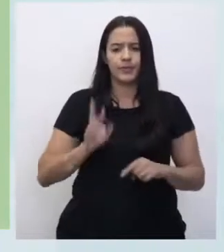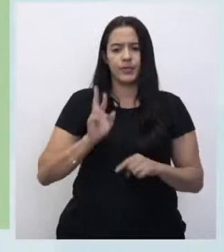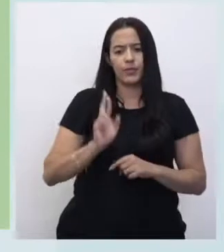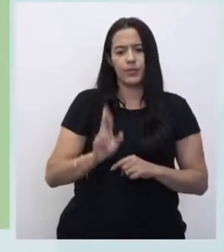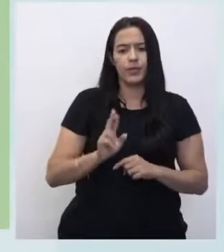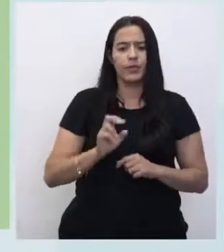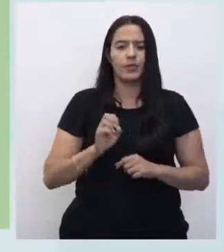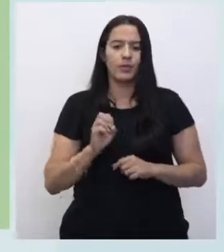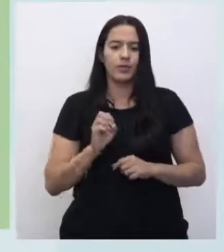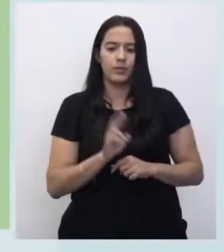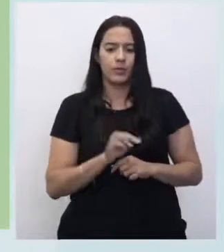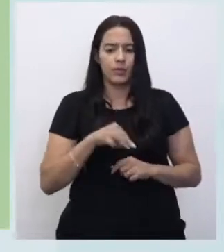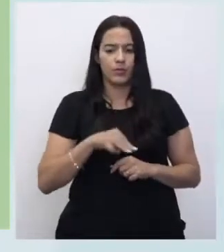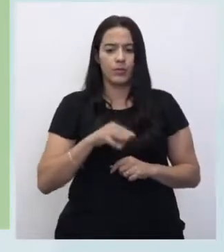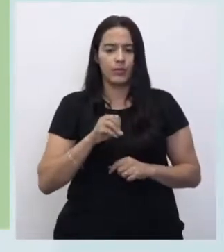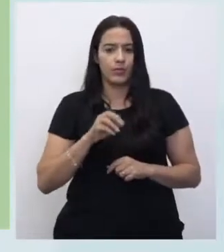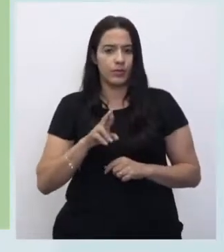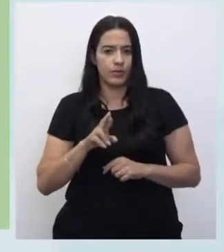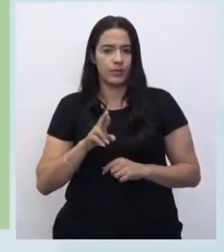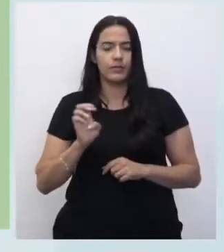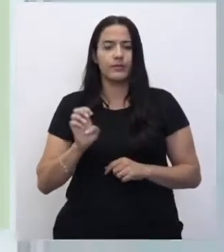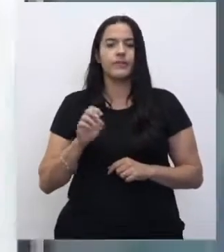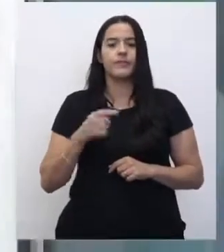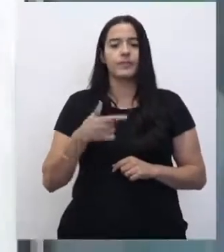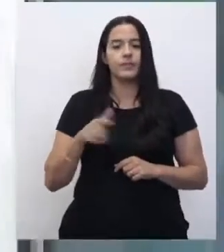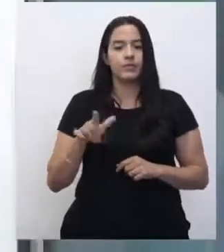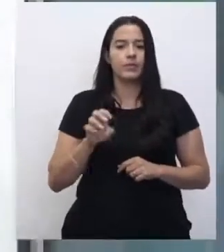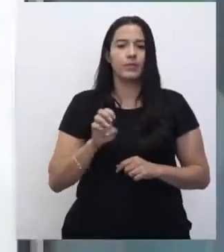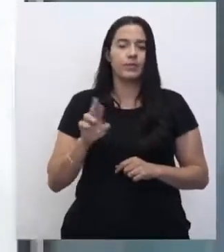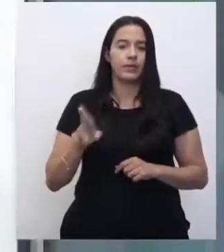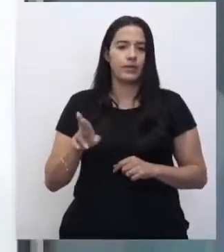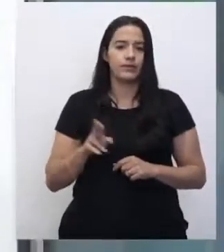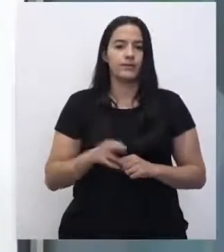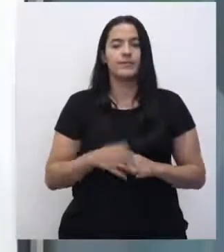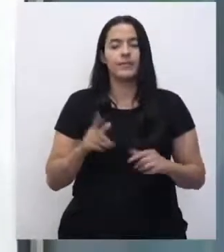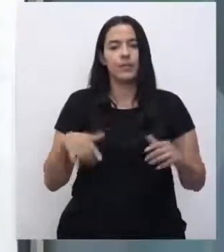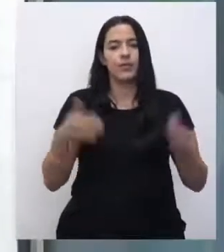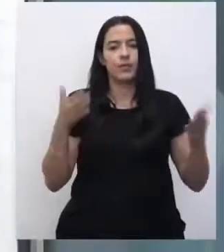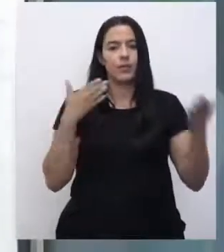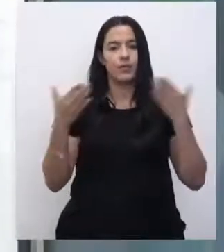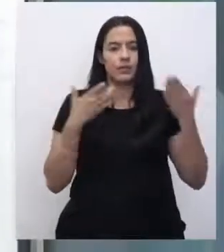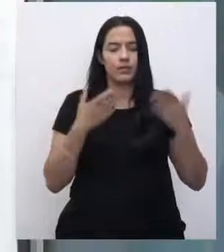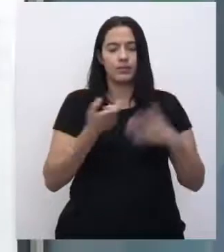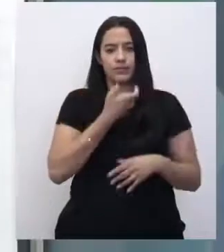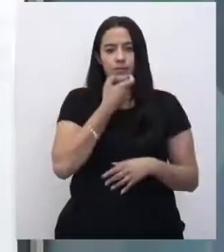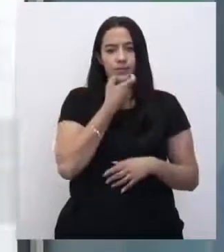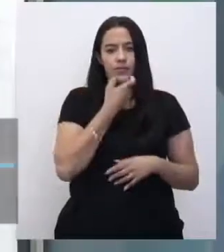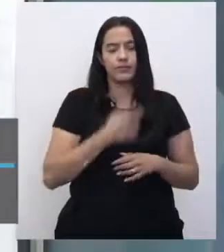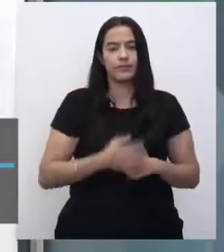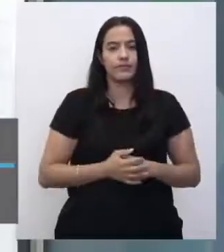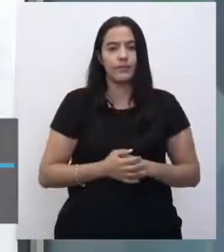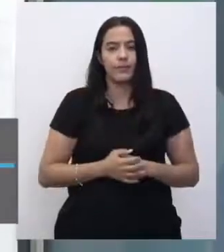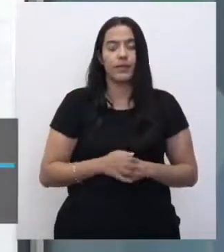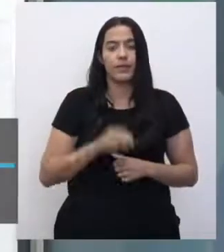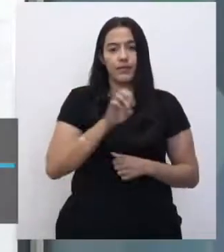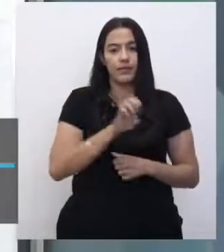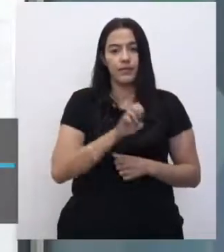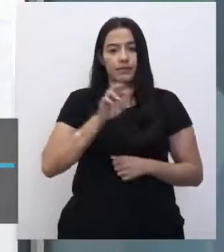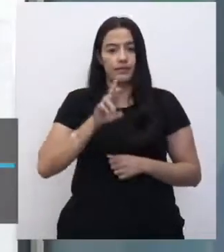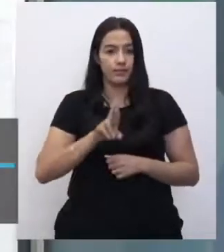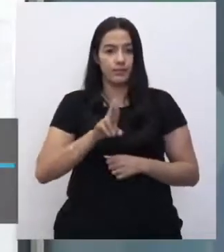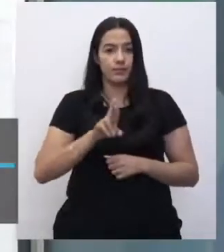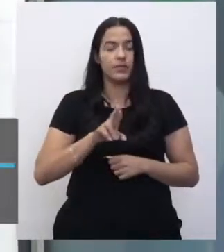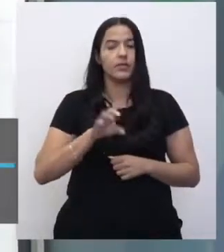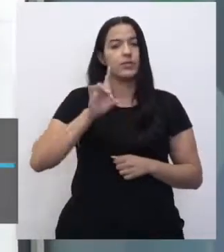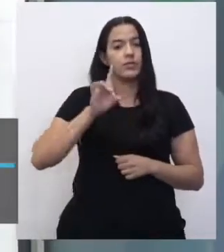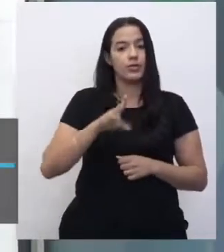more. Tudo bem? Então, essa é a ideia aí dos comparativos em inglês. Lembrando, o ER não serve só